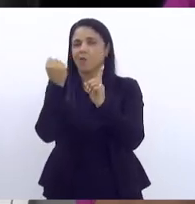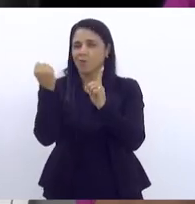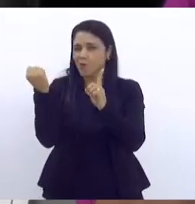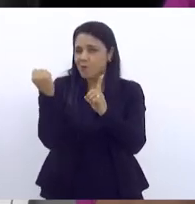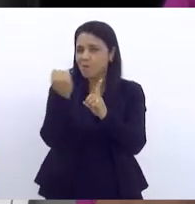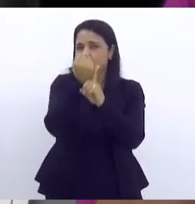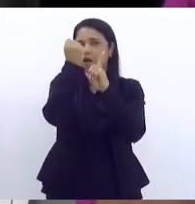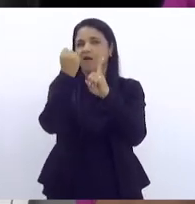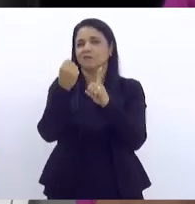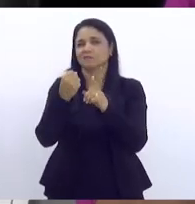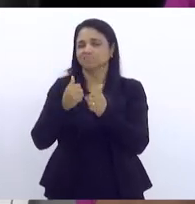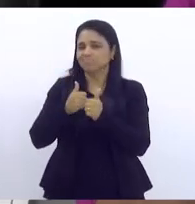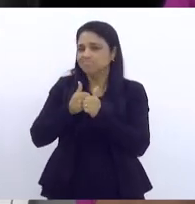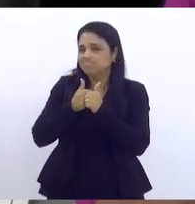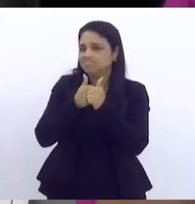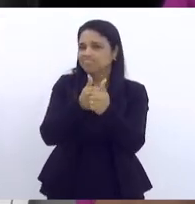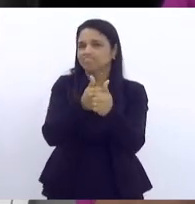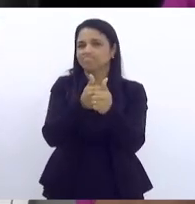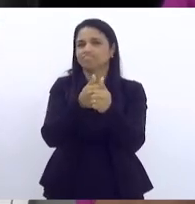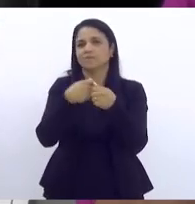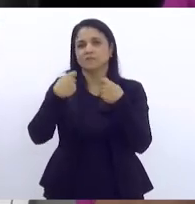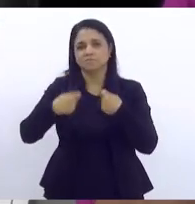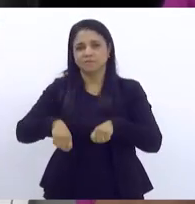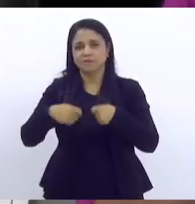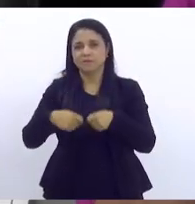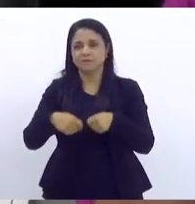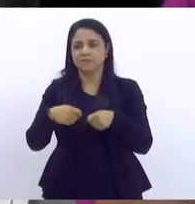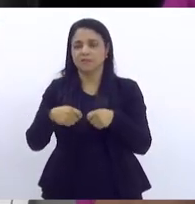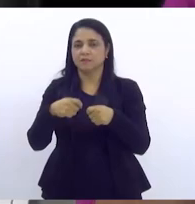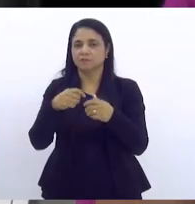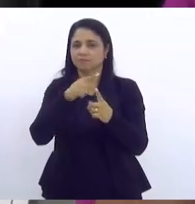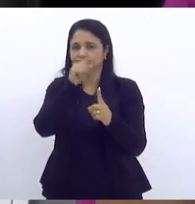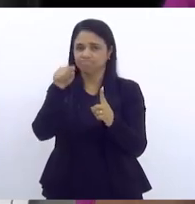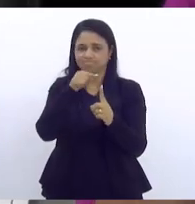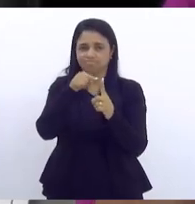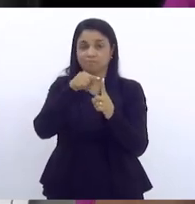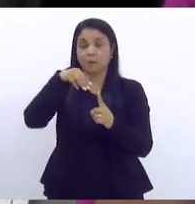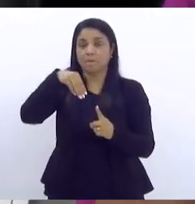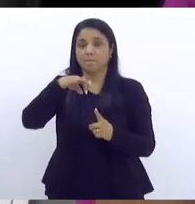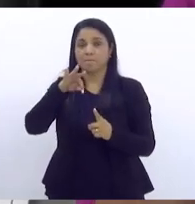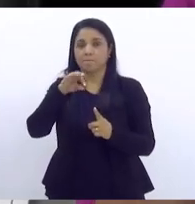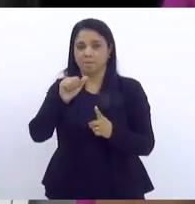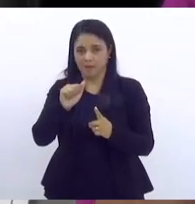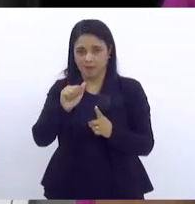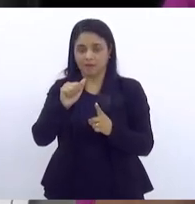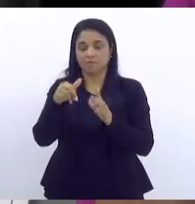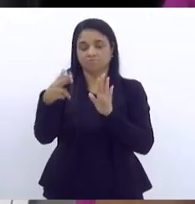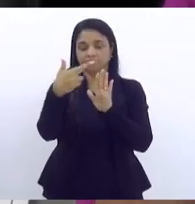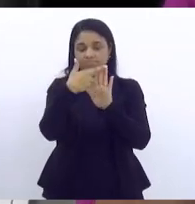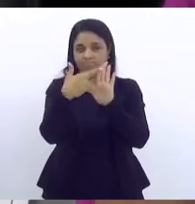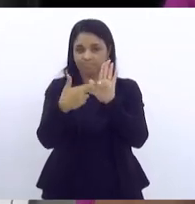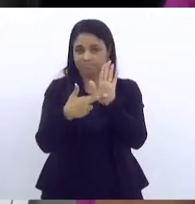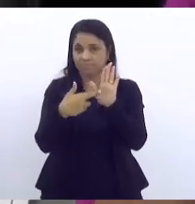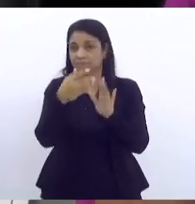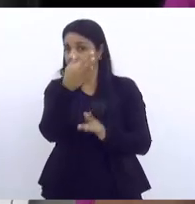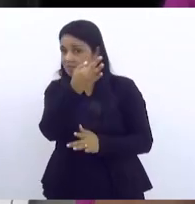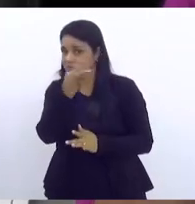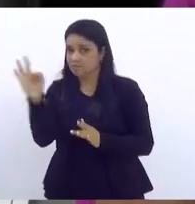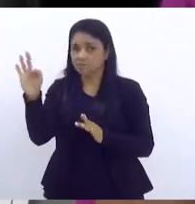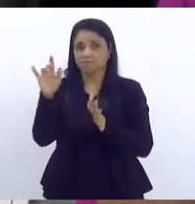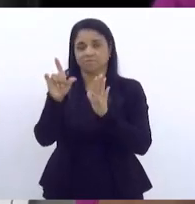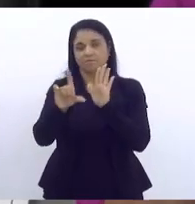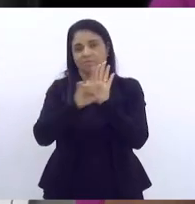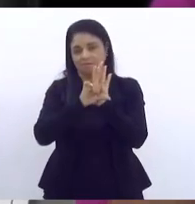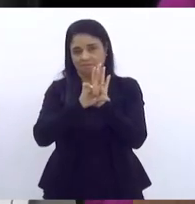eh tá seguindo e precisamos atingir a meta da universalização dentro daquilo que estabelece a Legislação Federal eh é